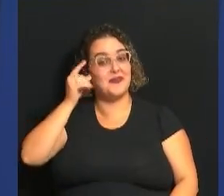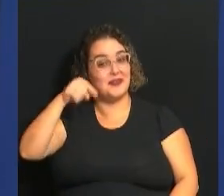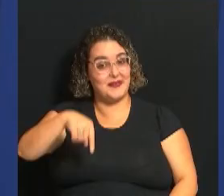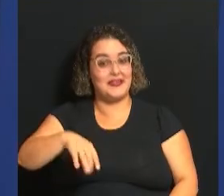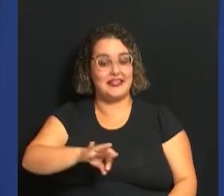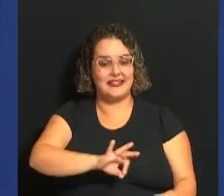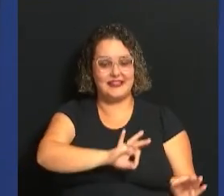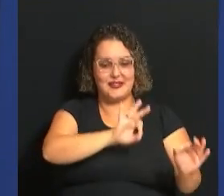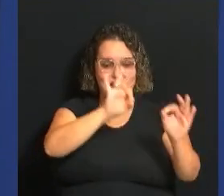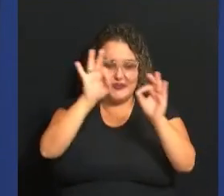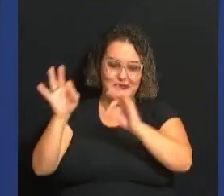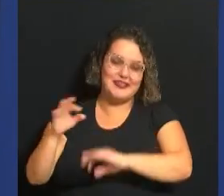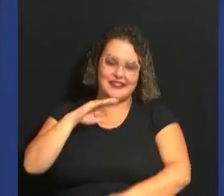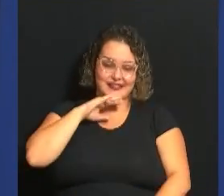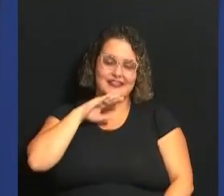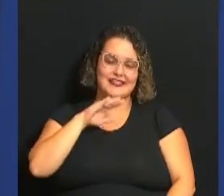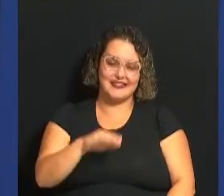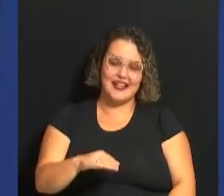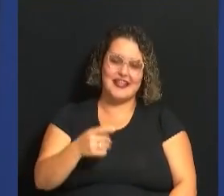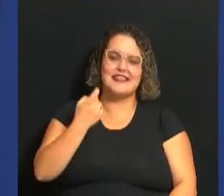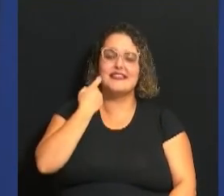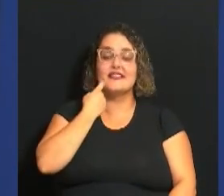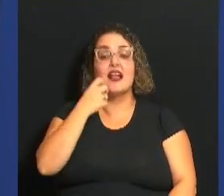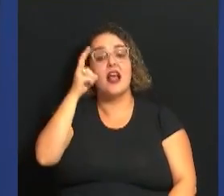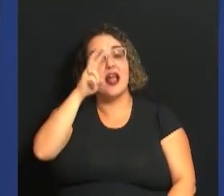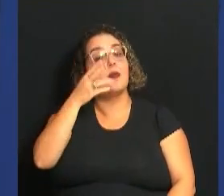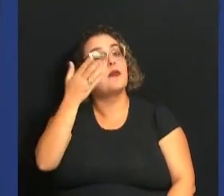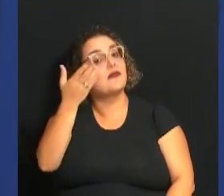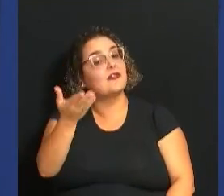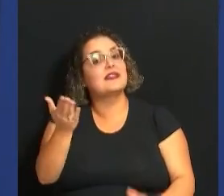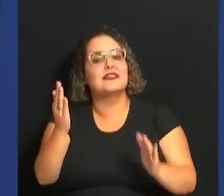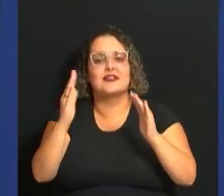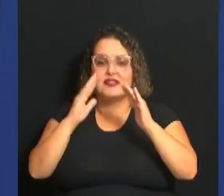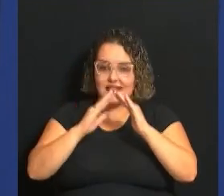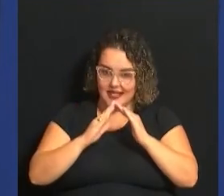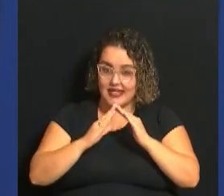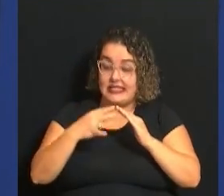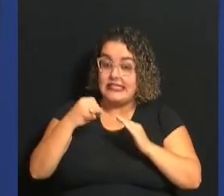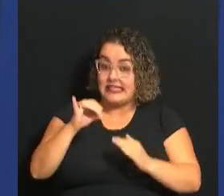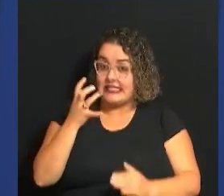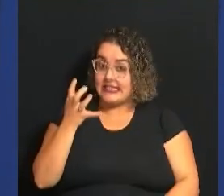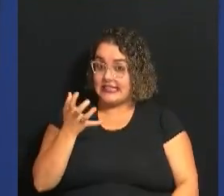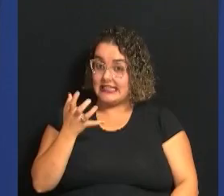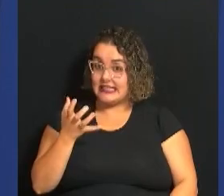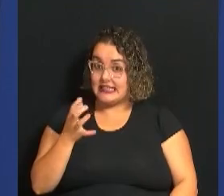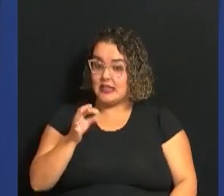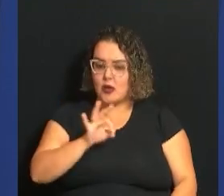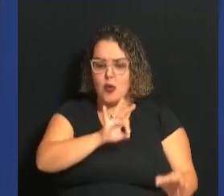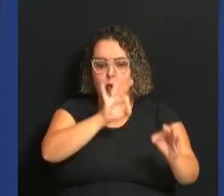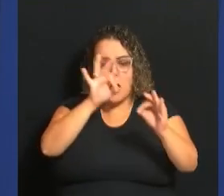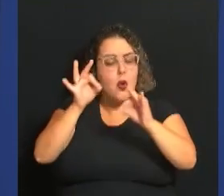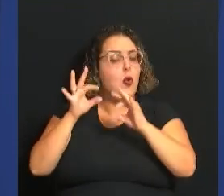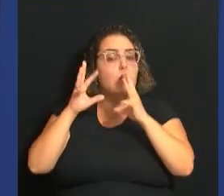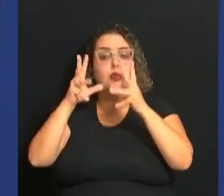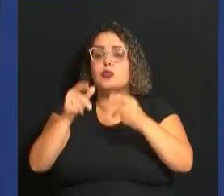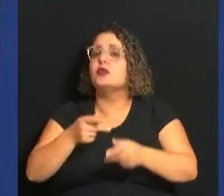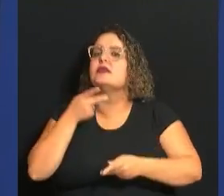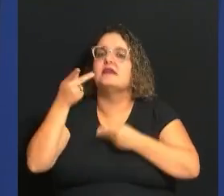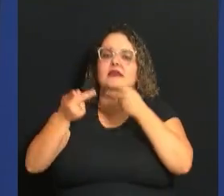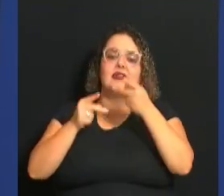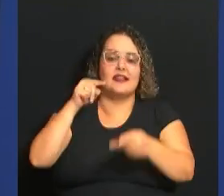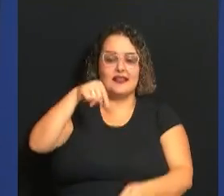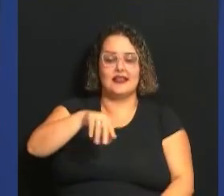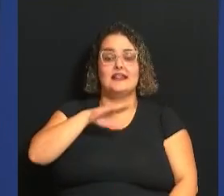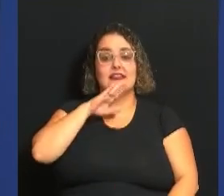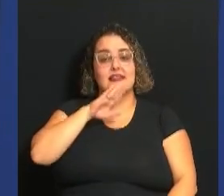da tarde desta sexta-feira. Eu lembro você de casa que, se quiser rever tudo que foi falado nesta tarde, é só entrar